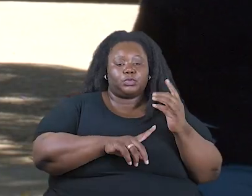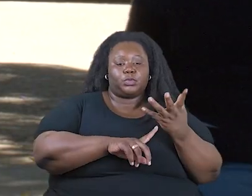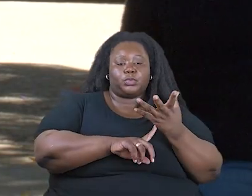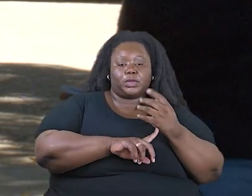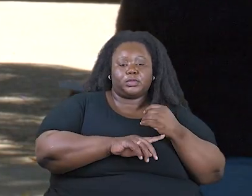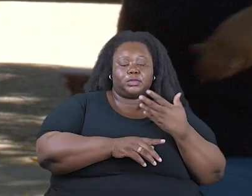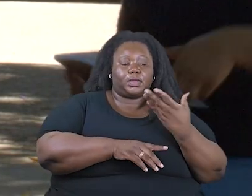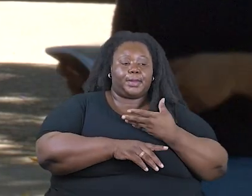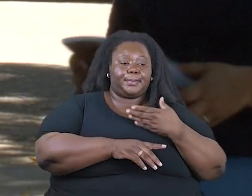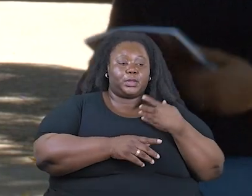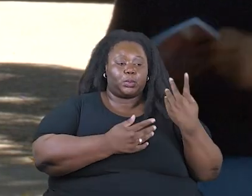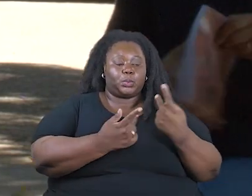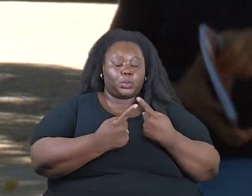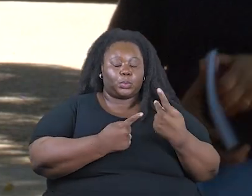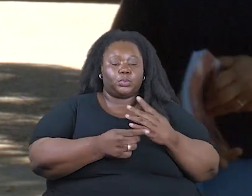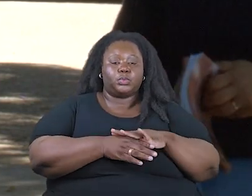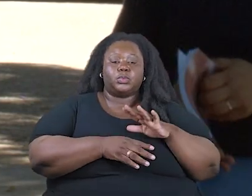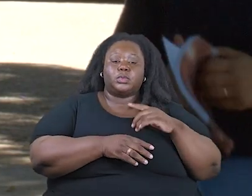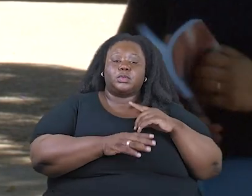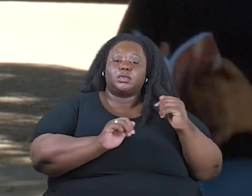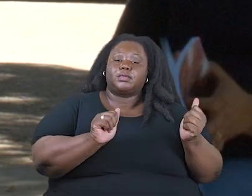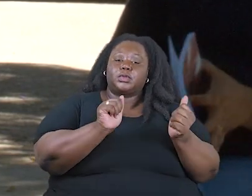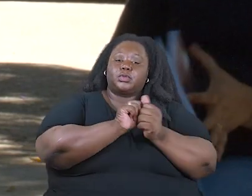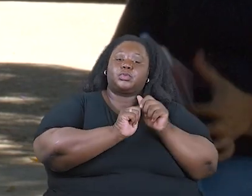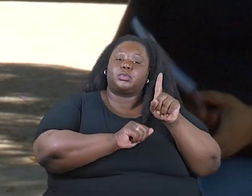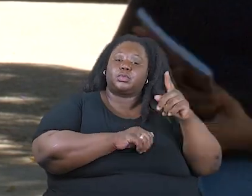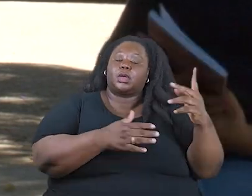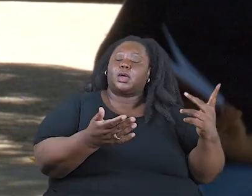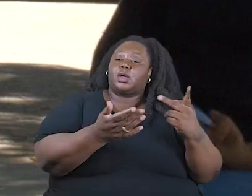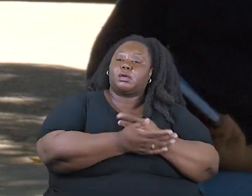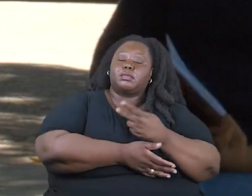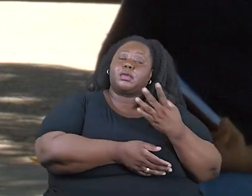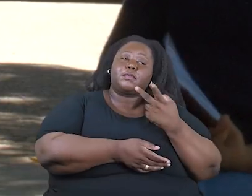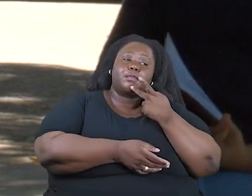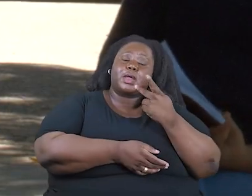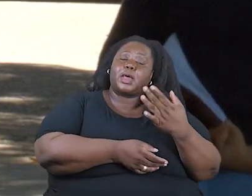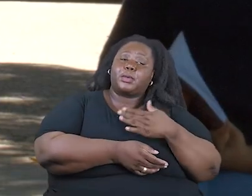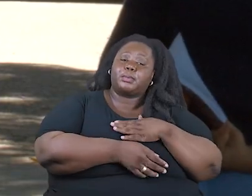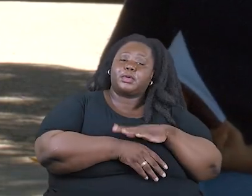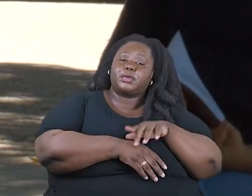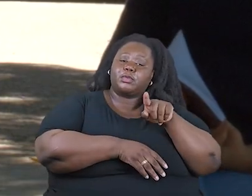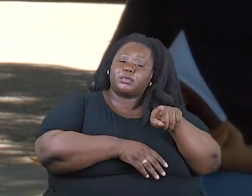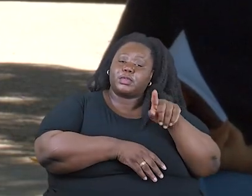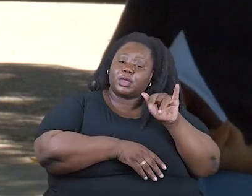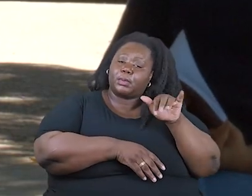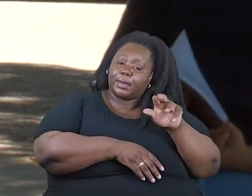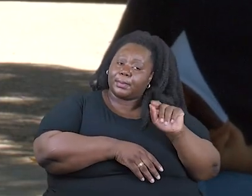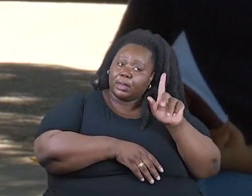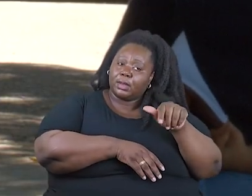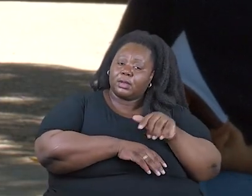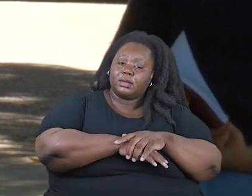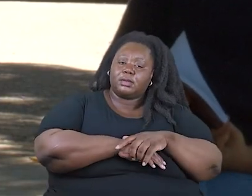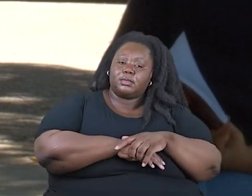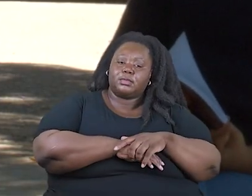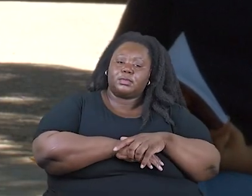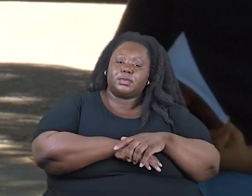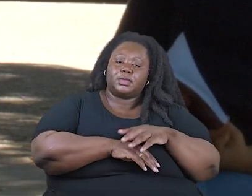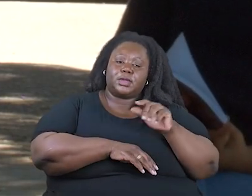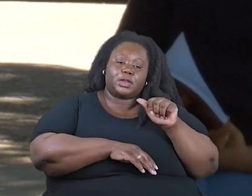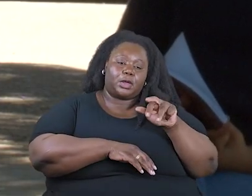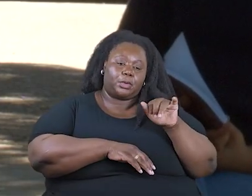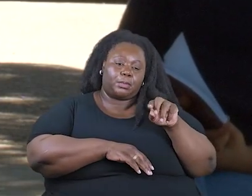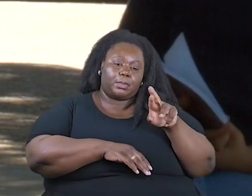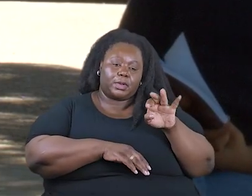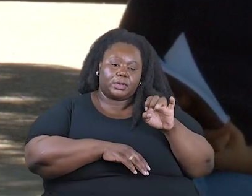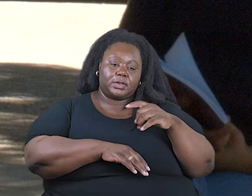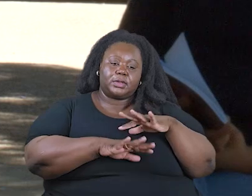amigo comum nosso. E aí então eu estava lá na exposição, de repente veio um cara falar comigo, você que é o Ami? Aí era o